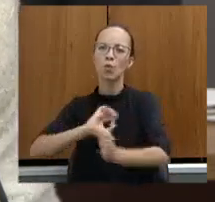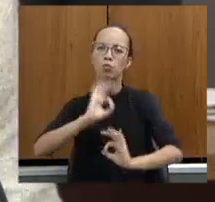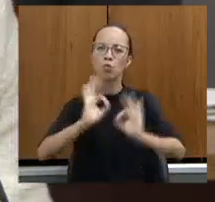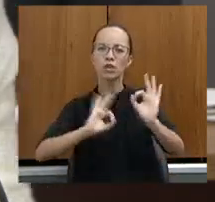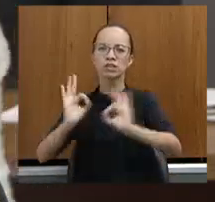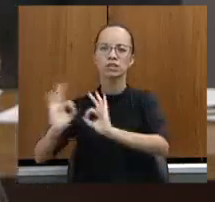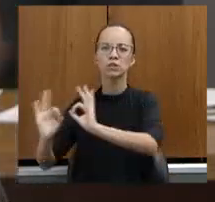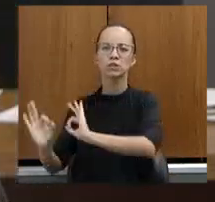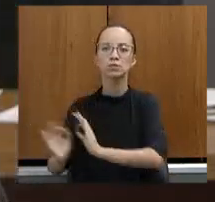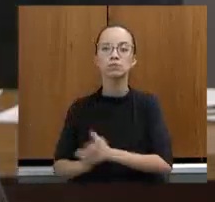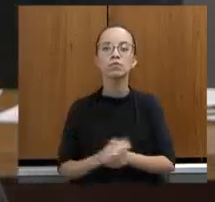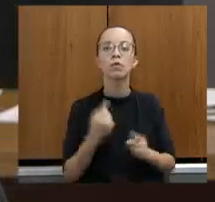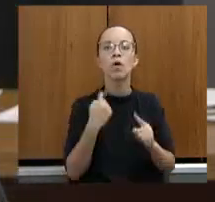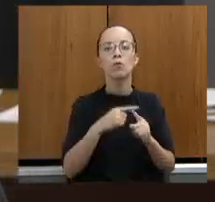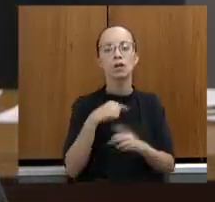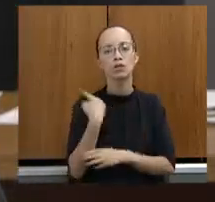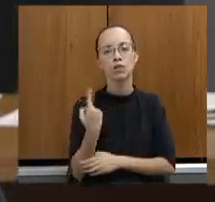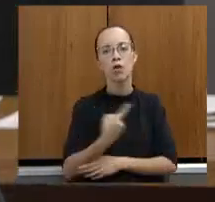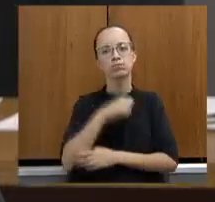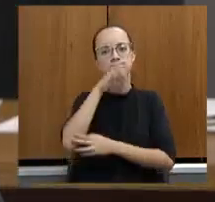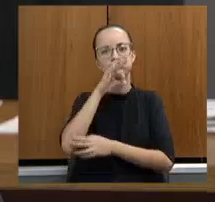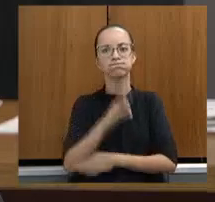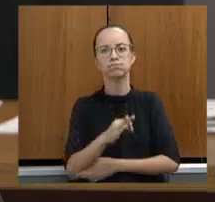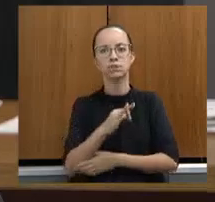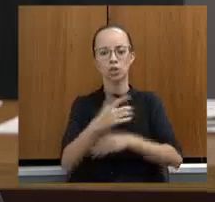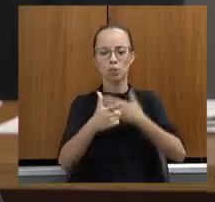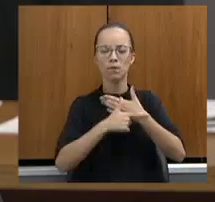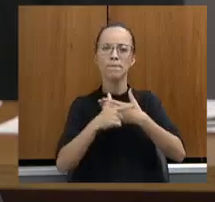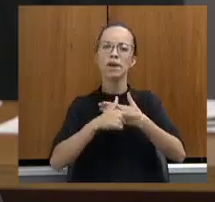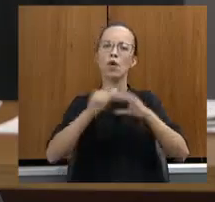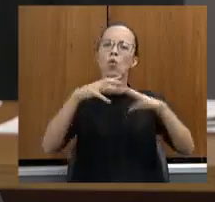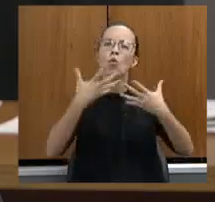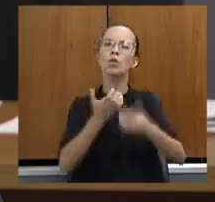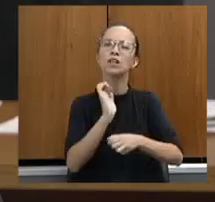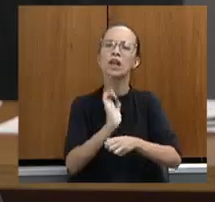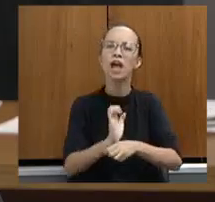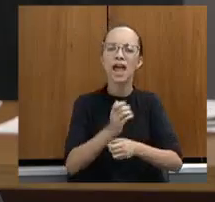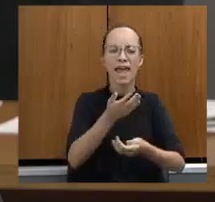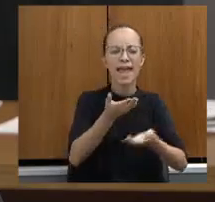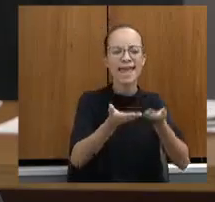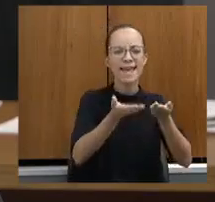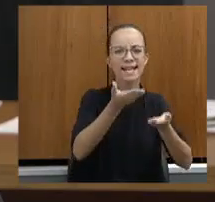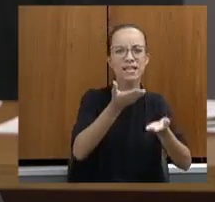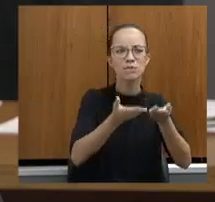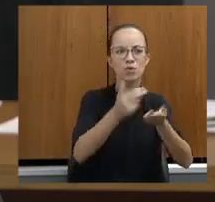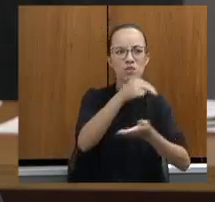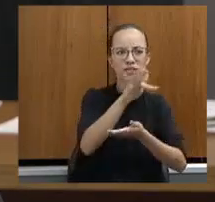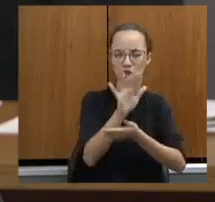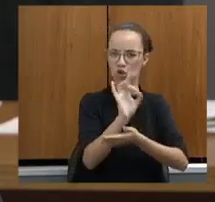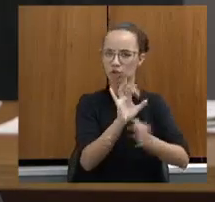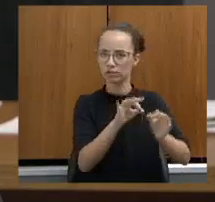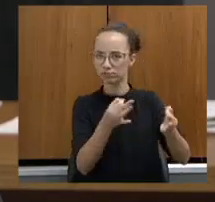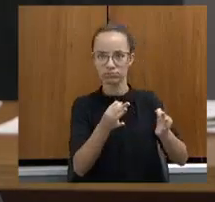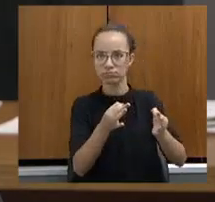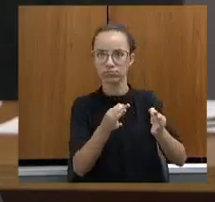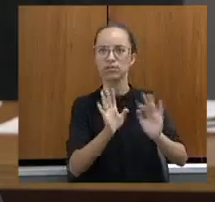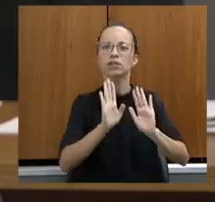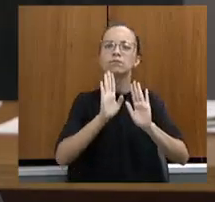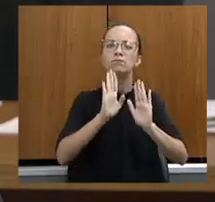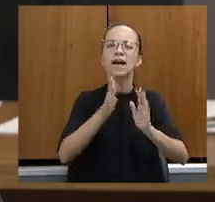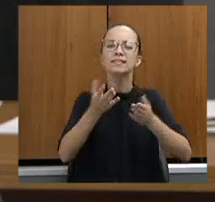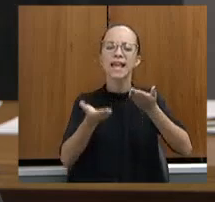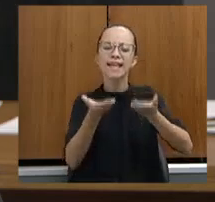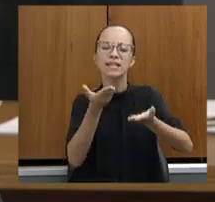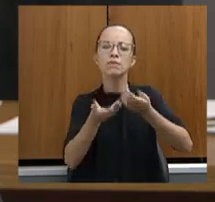casa que a gente tenha certeza que o papel do estado não é fazer equilíbrio fiscal por fazer equilíbrio fiscal fazer o